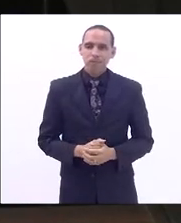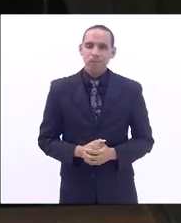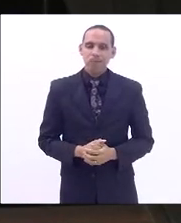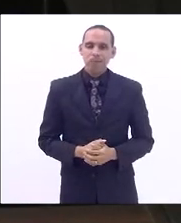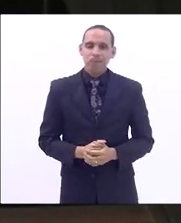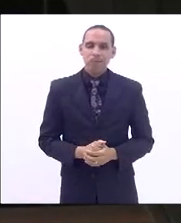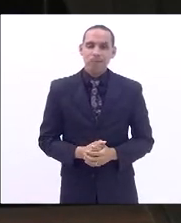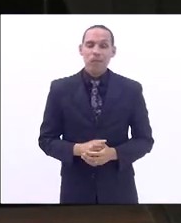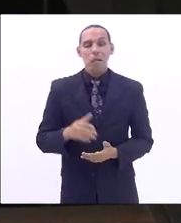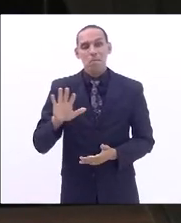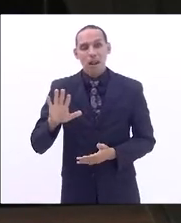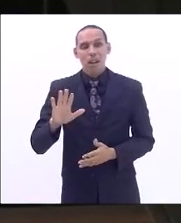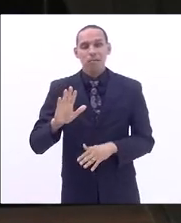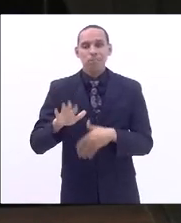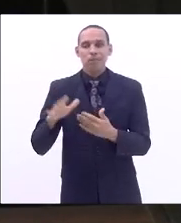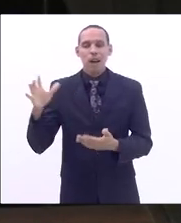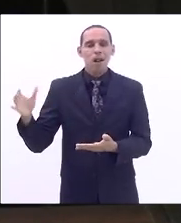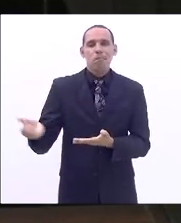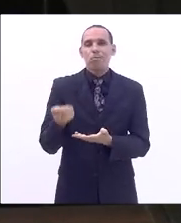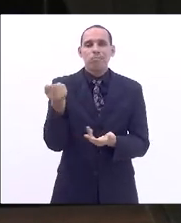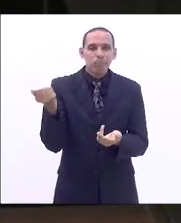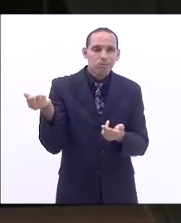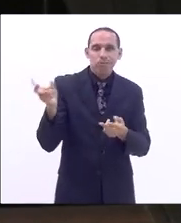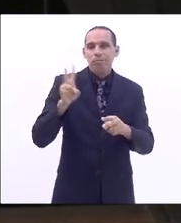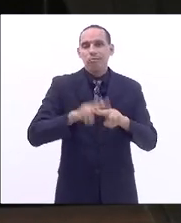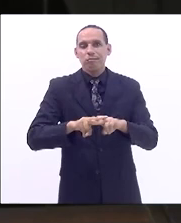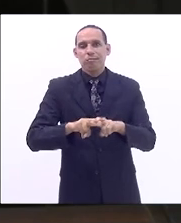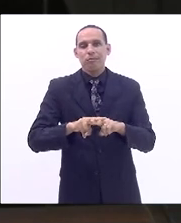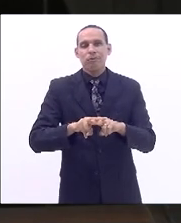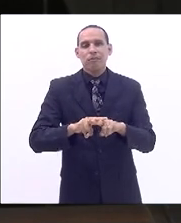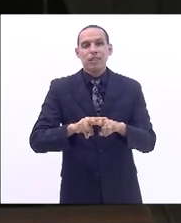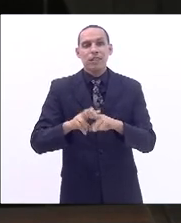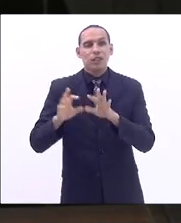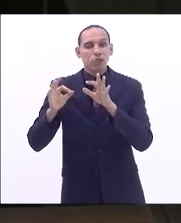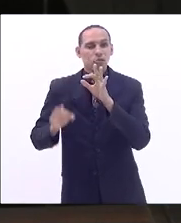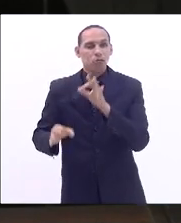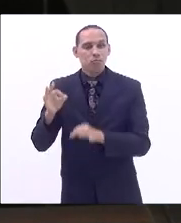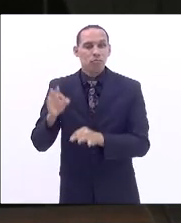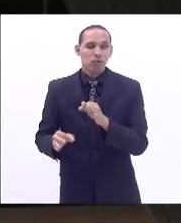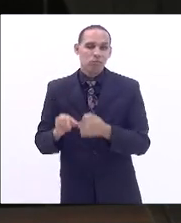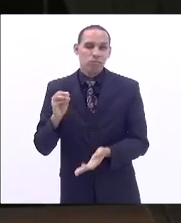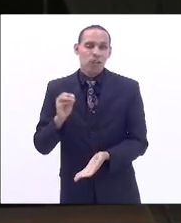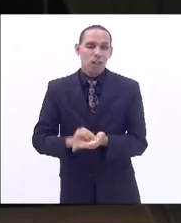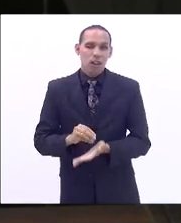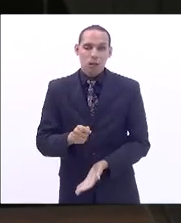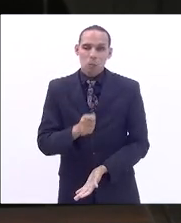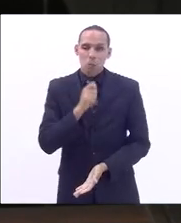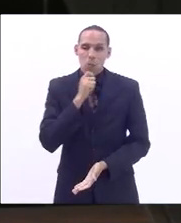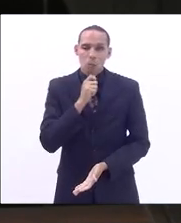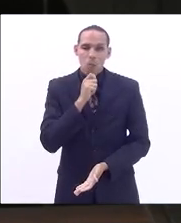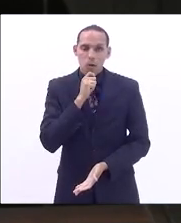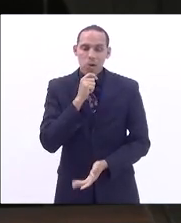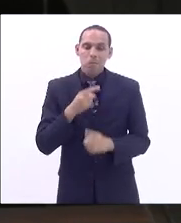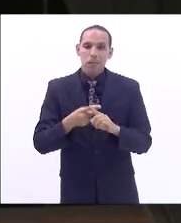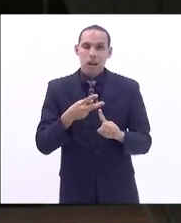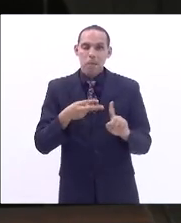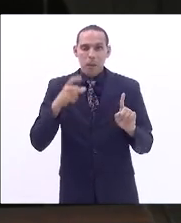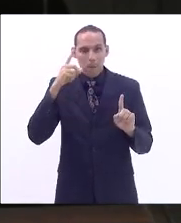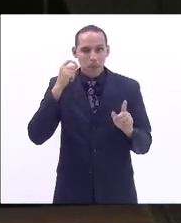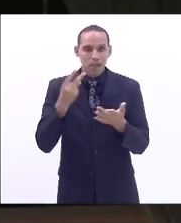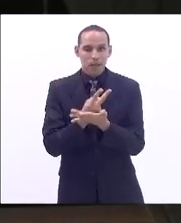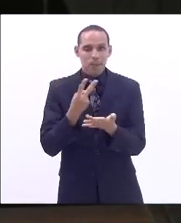inocentes que foram alcançadas injustamente por um registro de uma um reconhecimento fotográfico